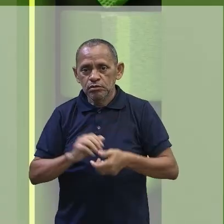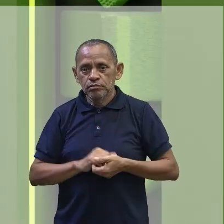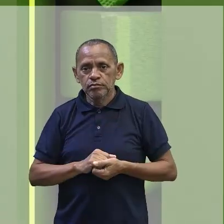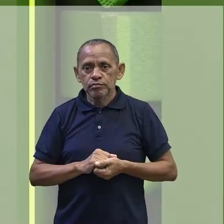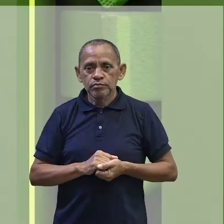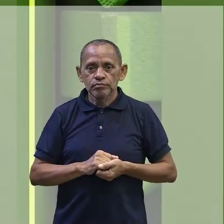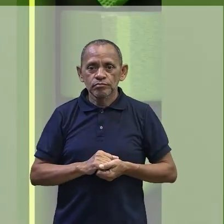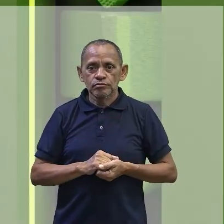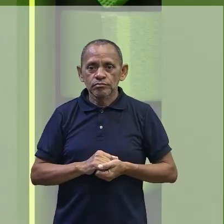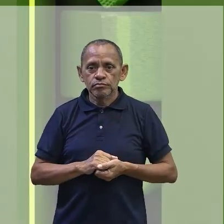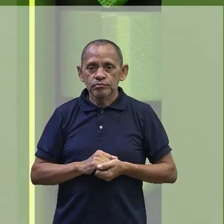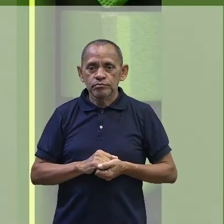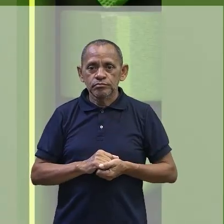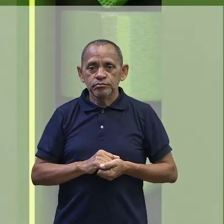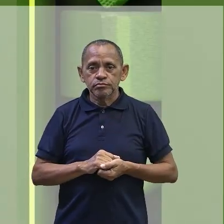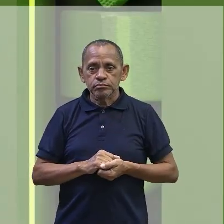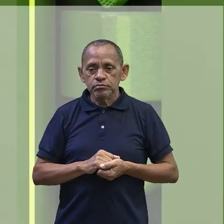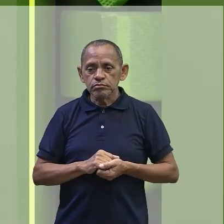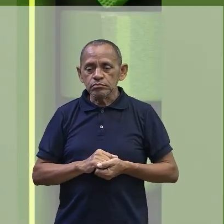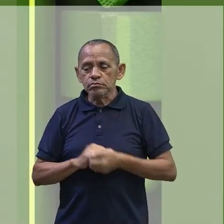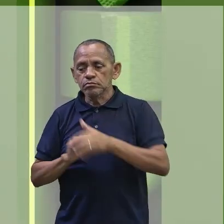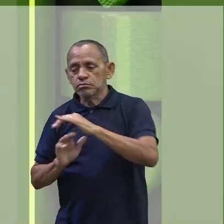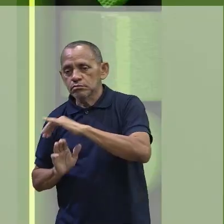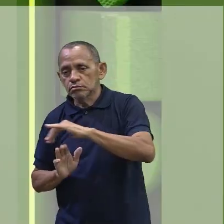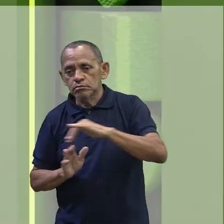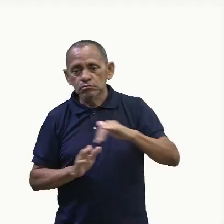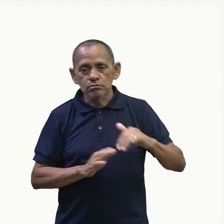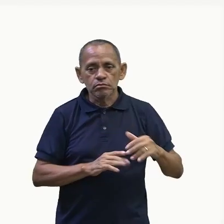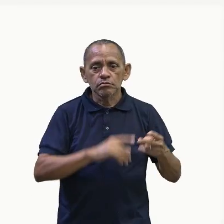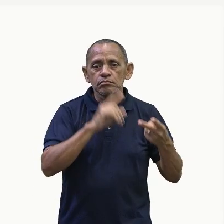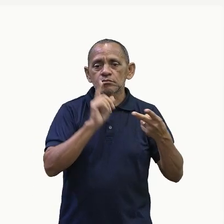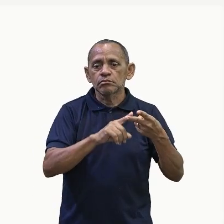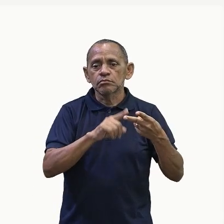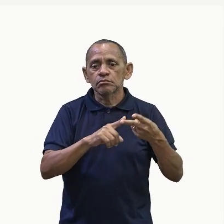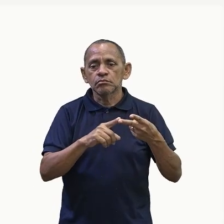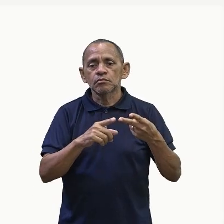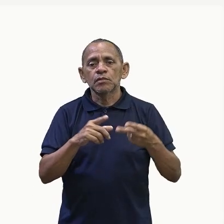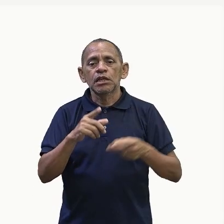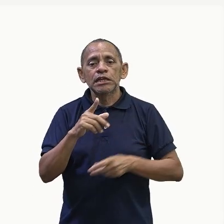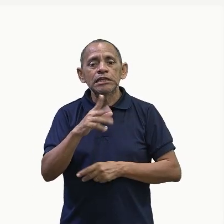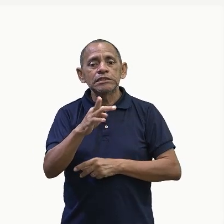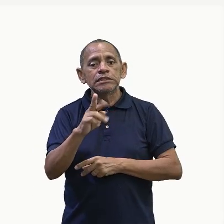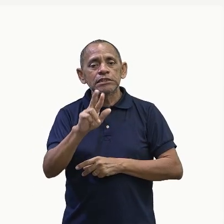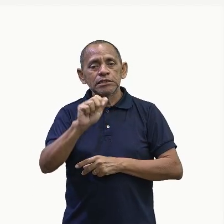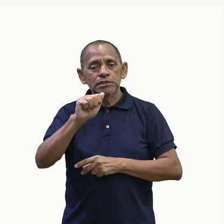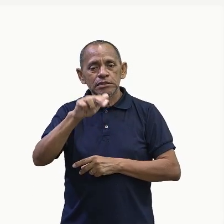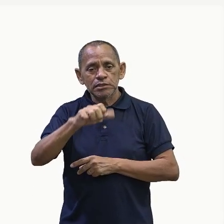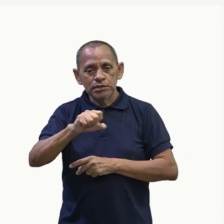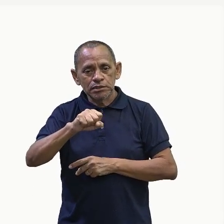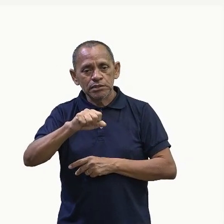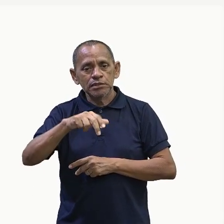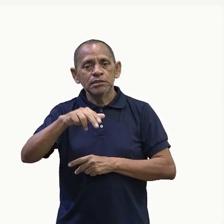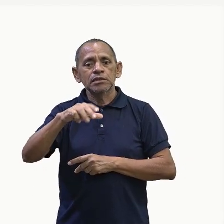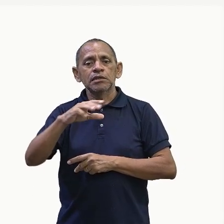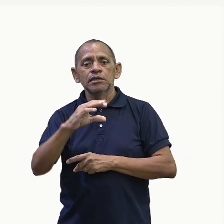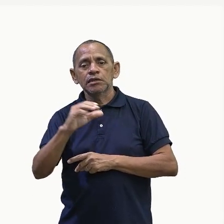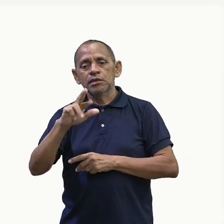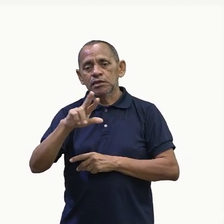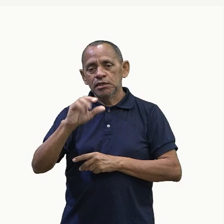Vamos falar agora de uma outra etapa desse processo, que é a transcrição. Veja aí que a transcrição ela é responsável